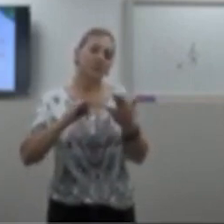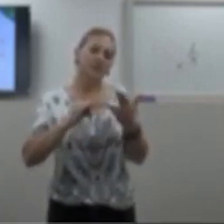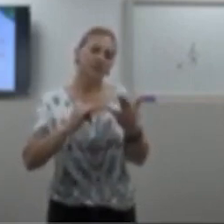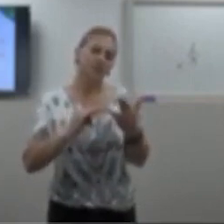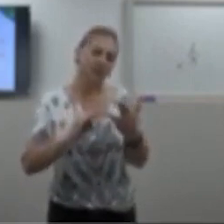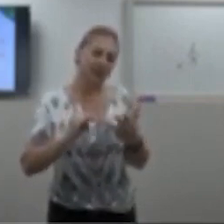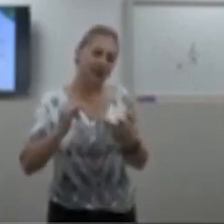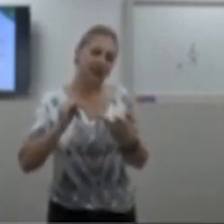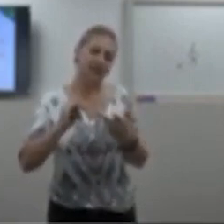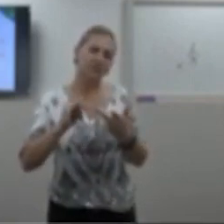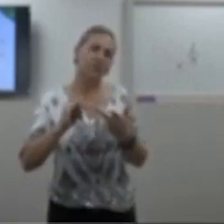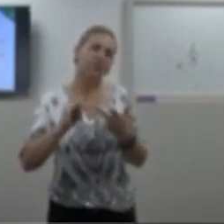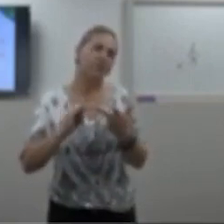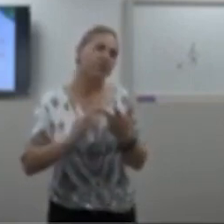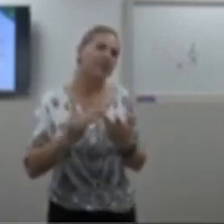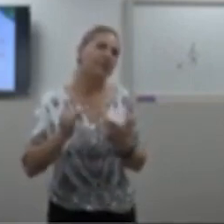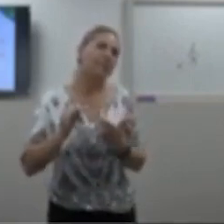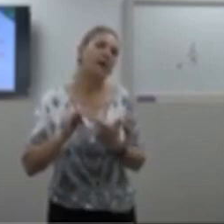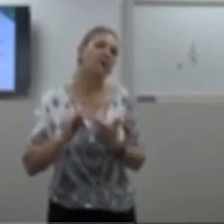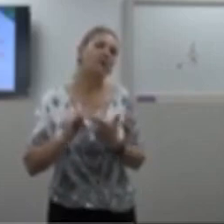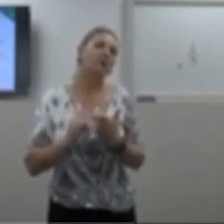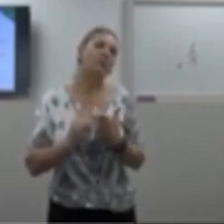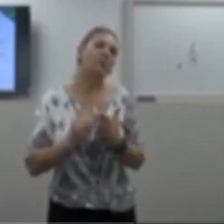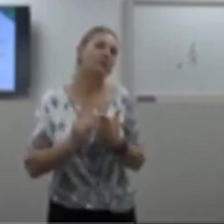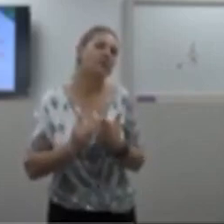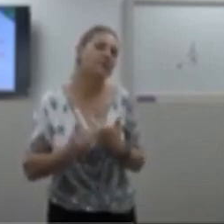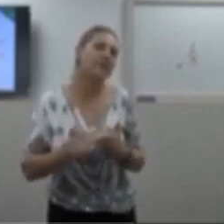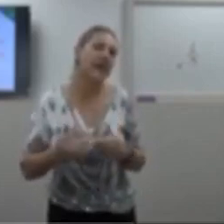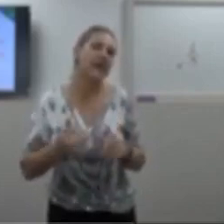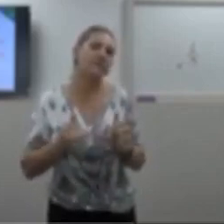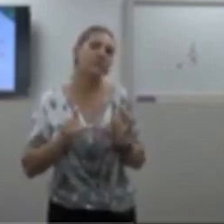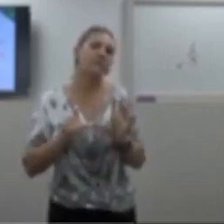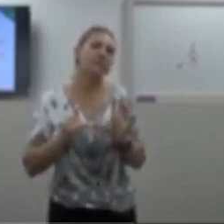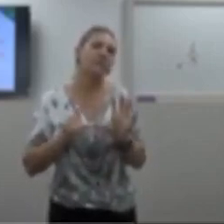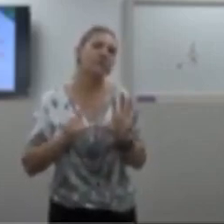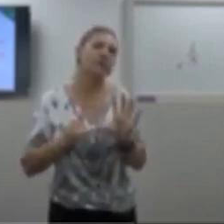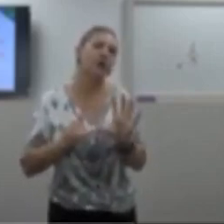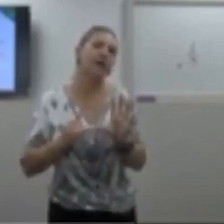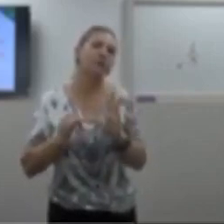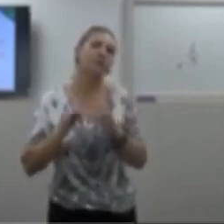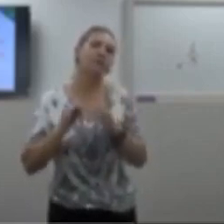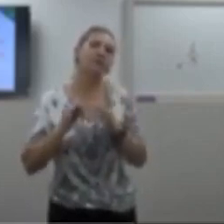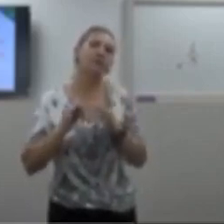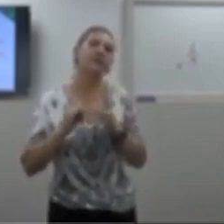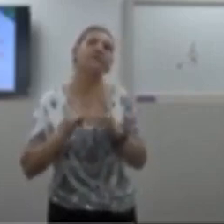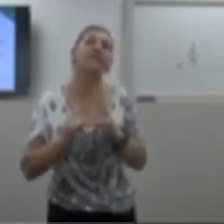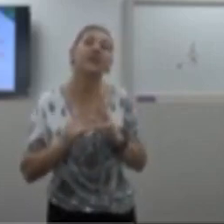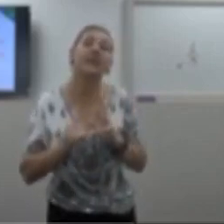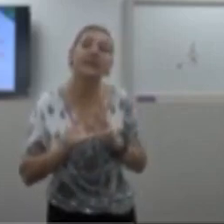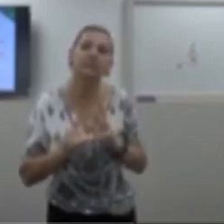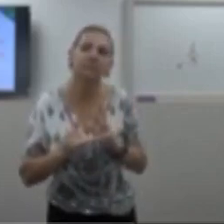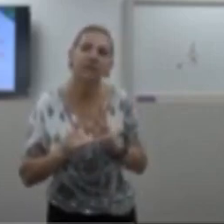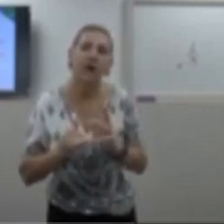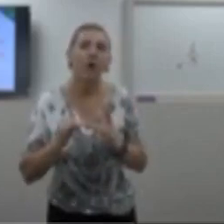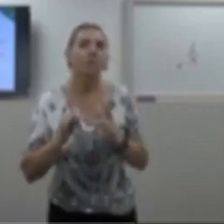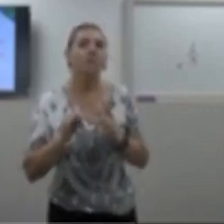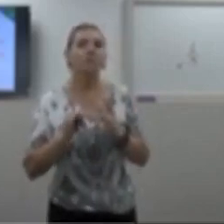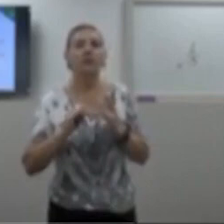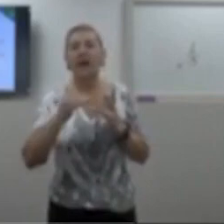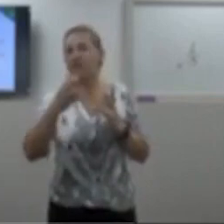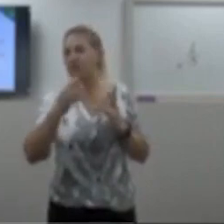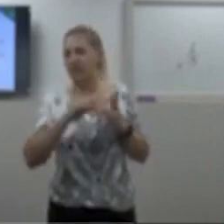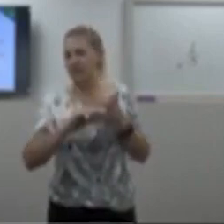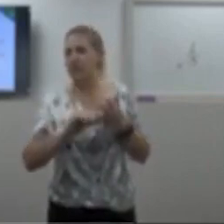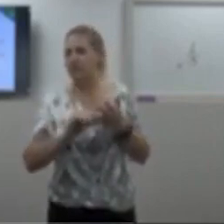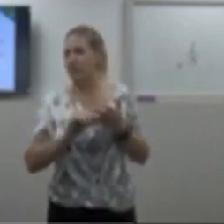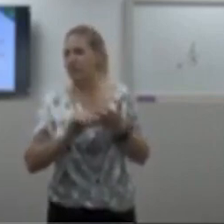português, um professor de inglês, um professor de matemática, um professor de ciências, um professor de história, um professor de geografia, um